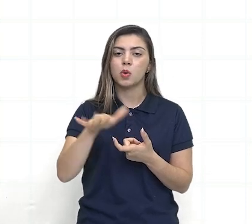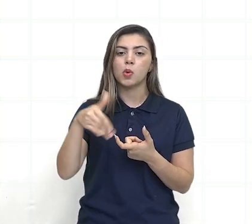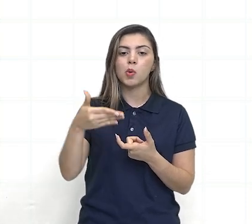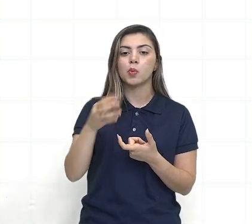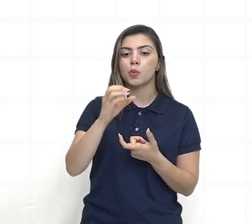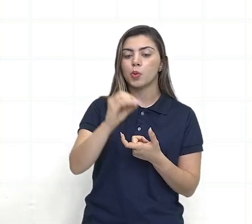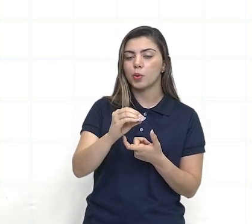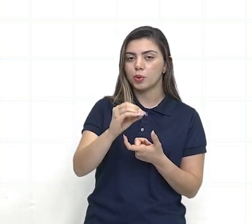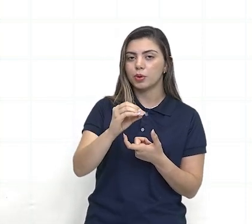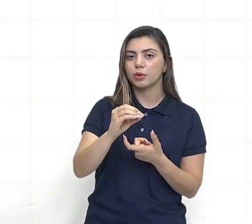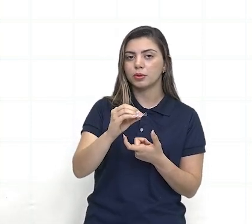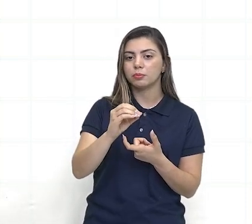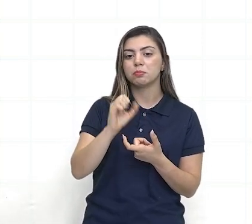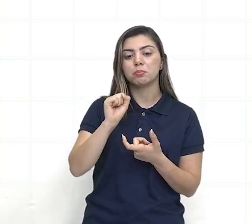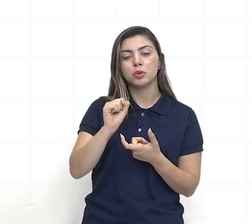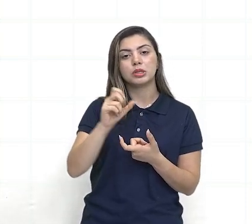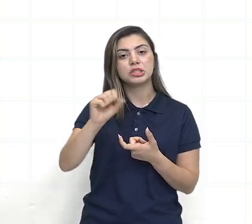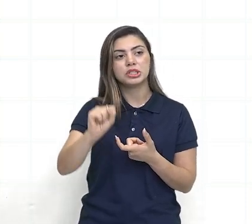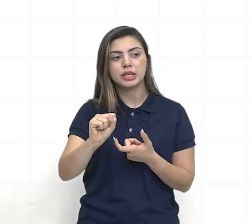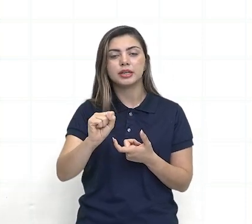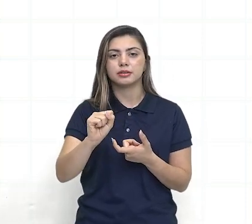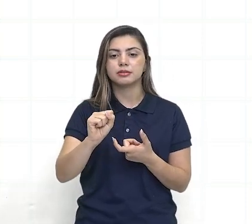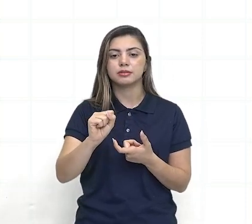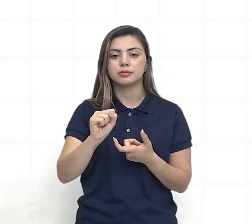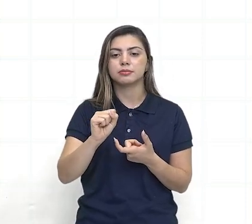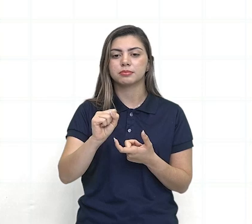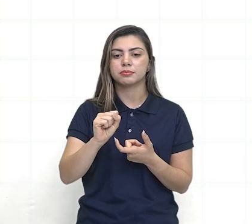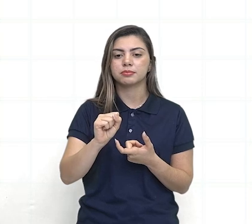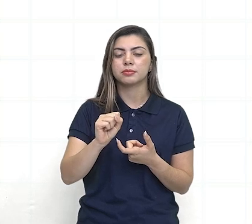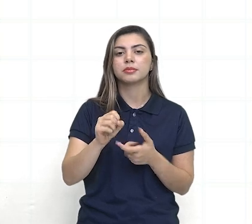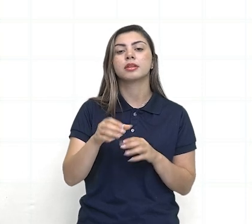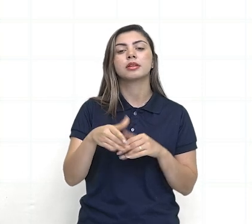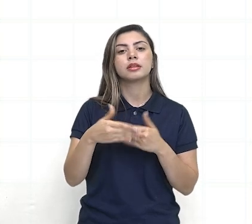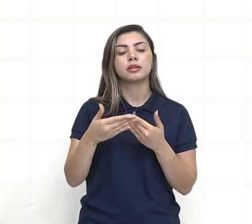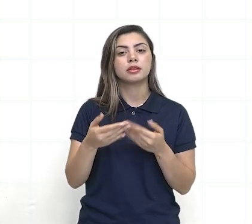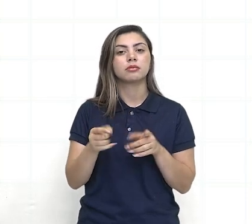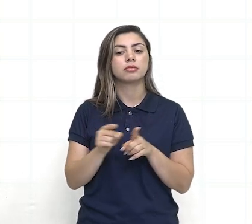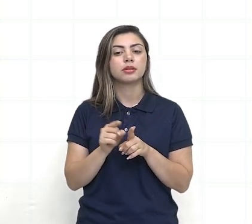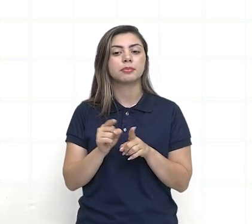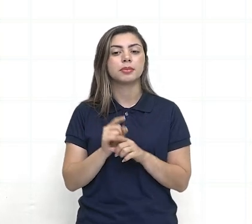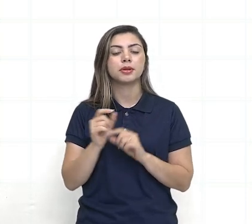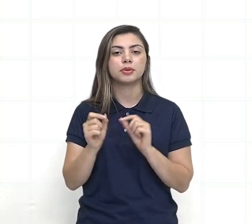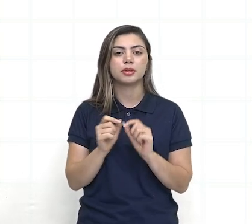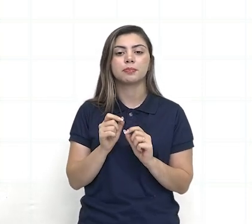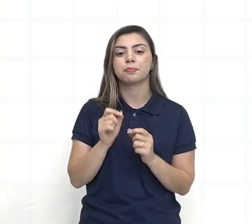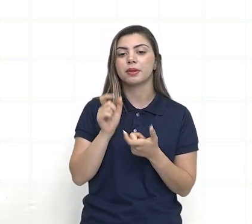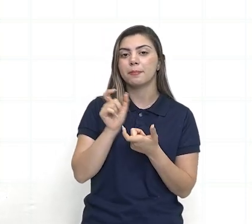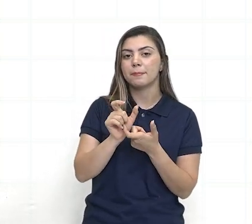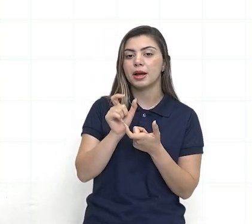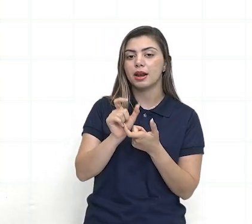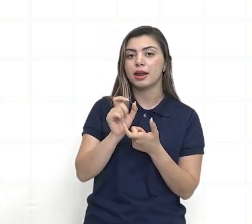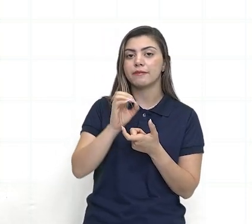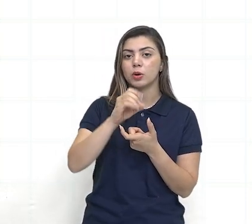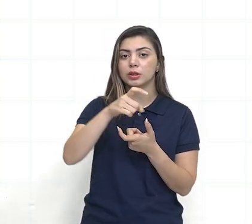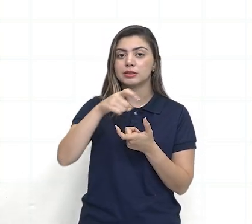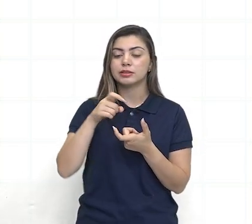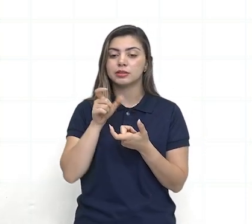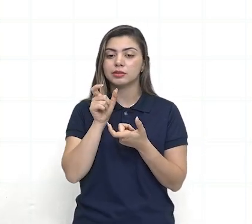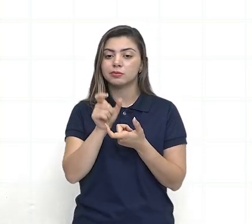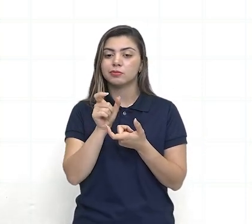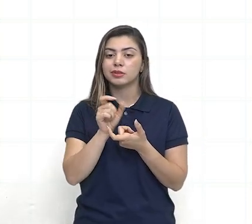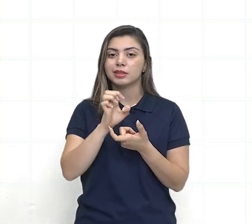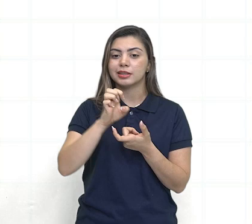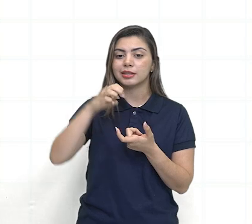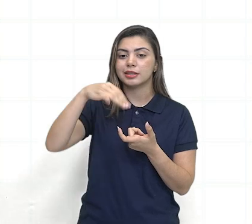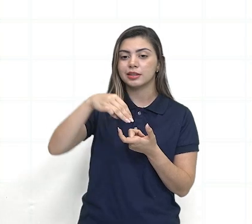e terminou em O, seguida ou não de S, e ainda as palavras oxítonas